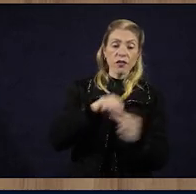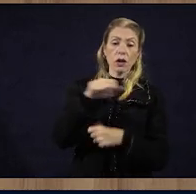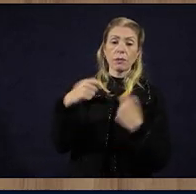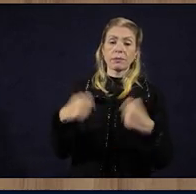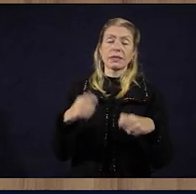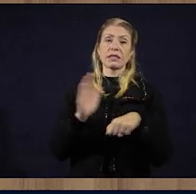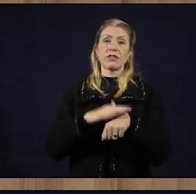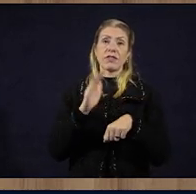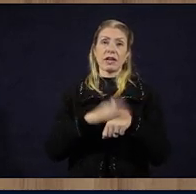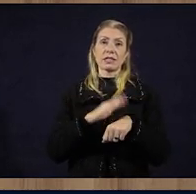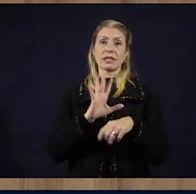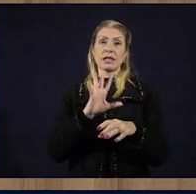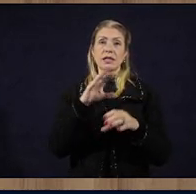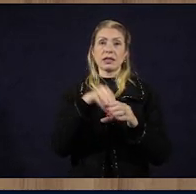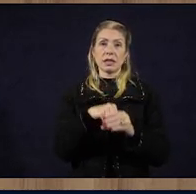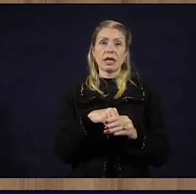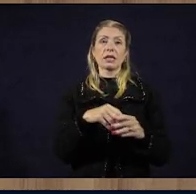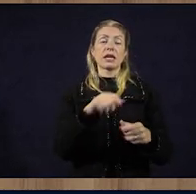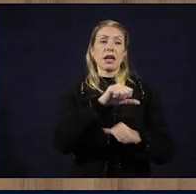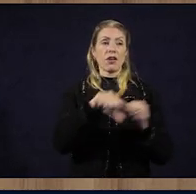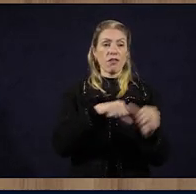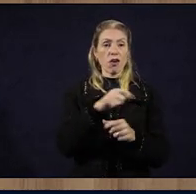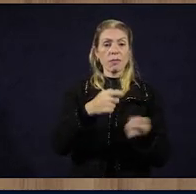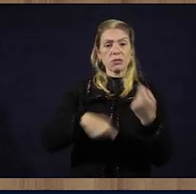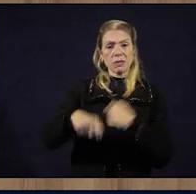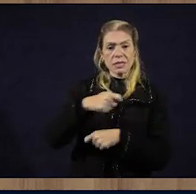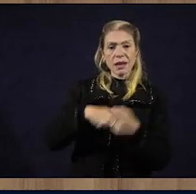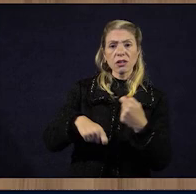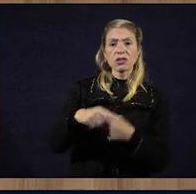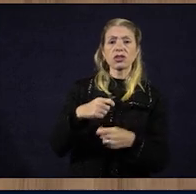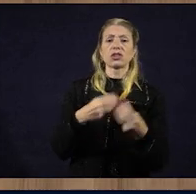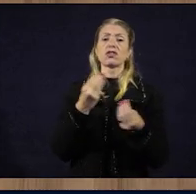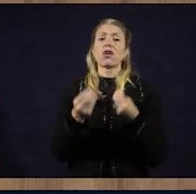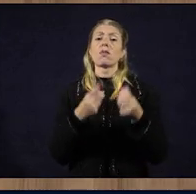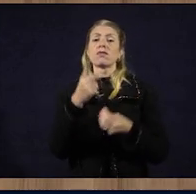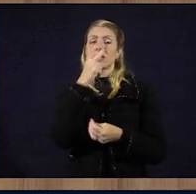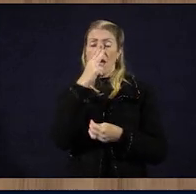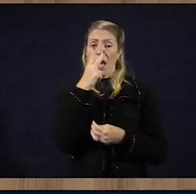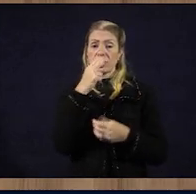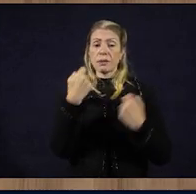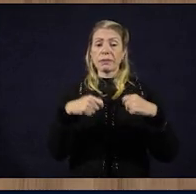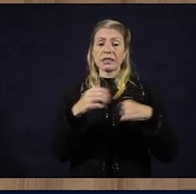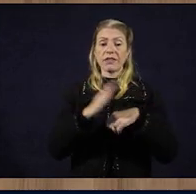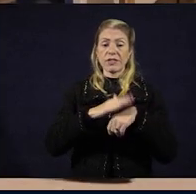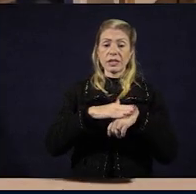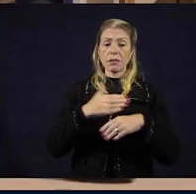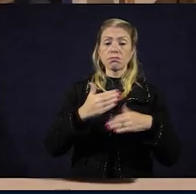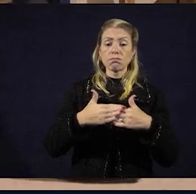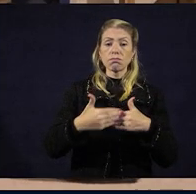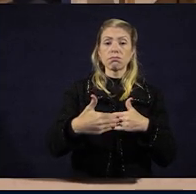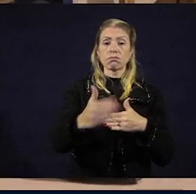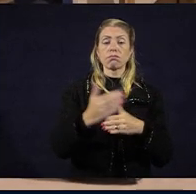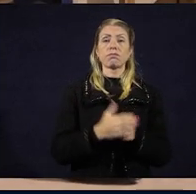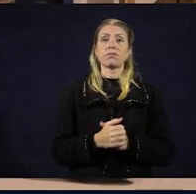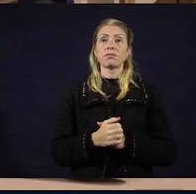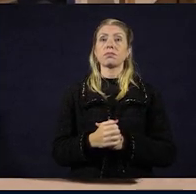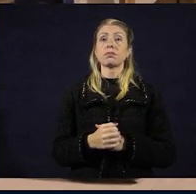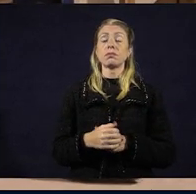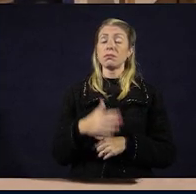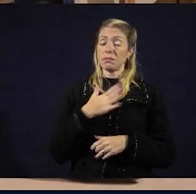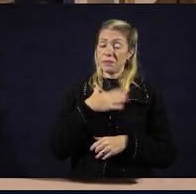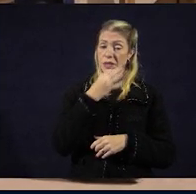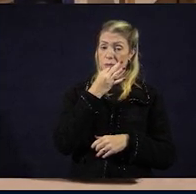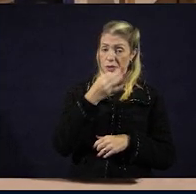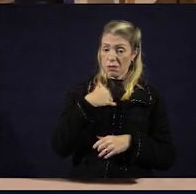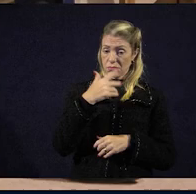dessas reformas é atributária a reforma administrativa como é que você vê isso desse próximo nesse próximo ano Olha eu acho que